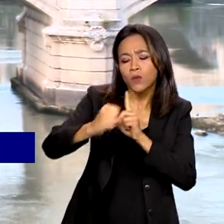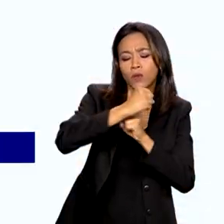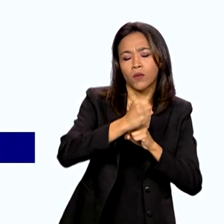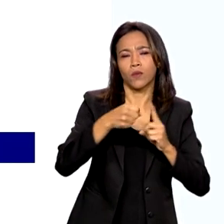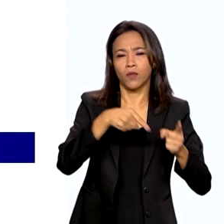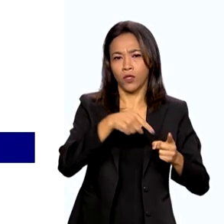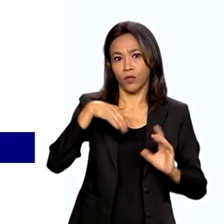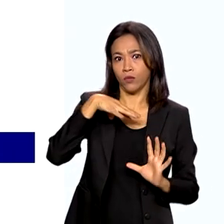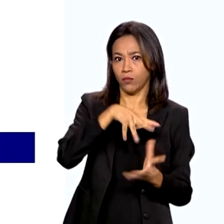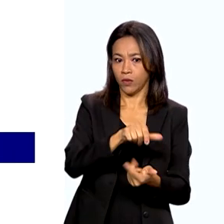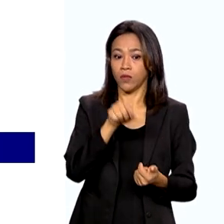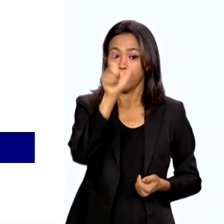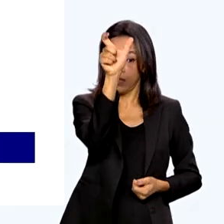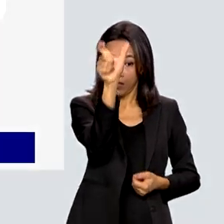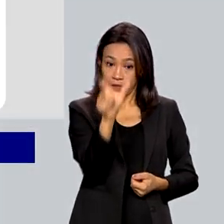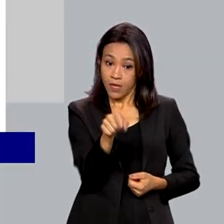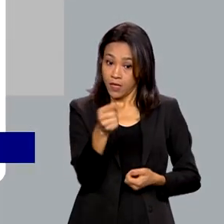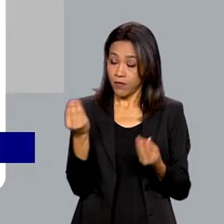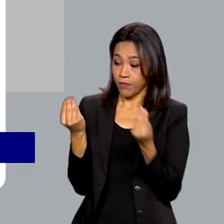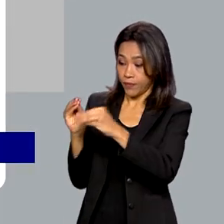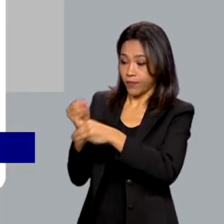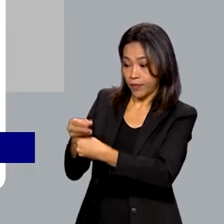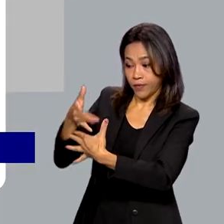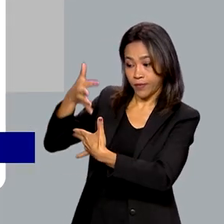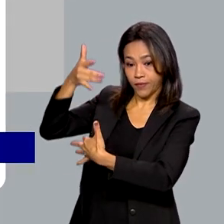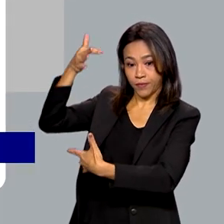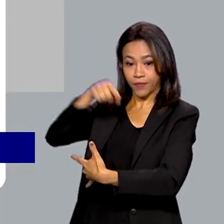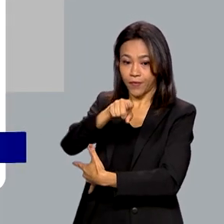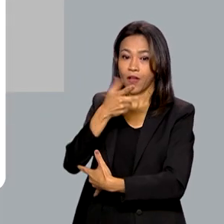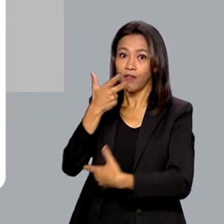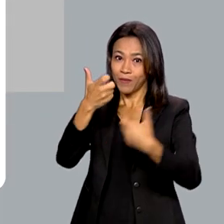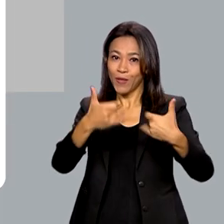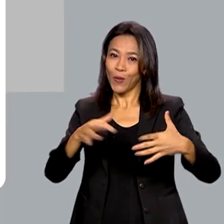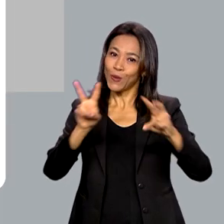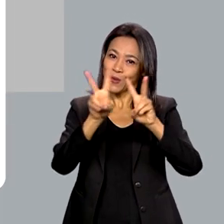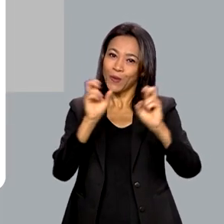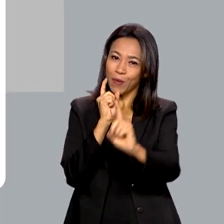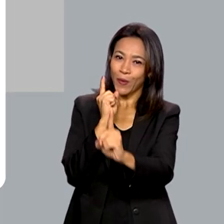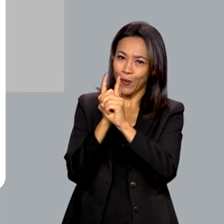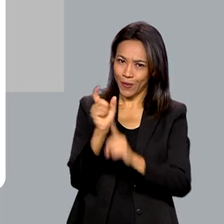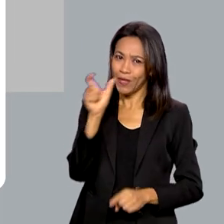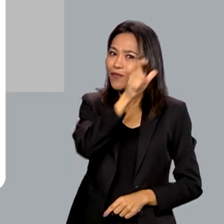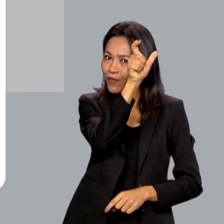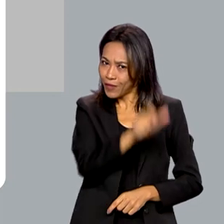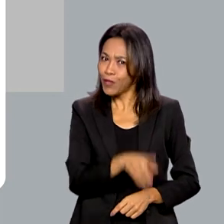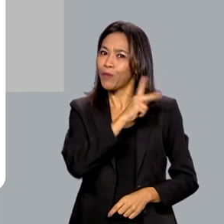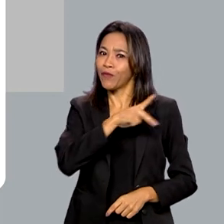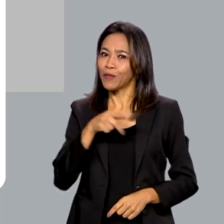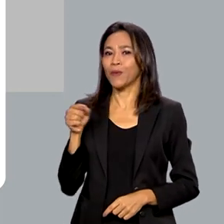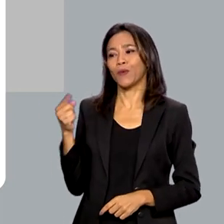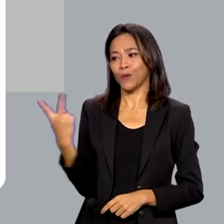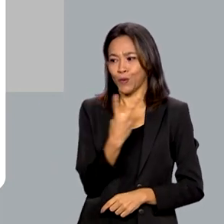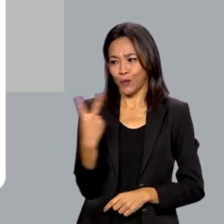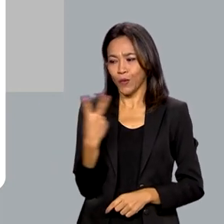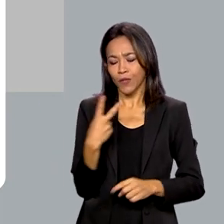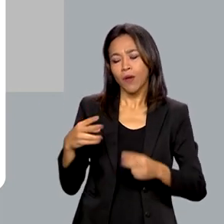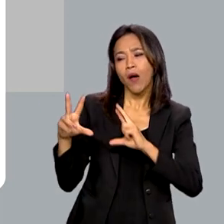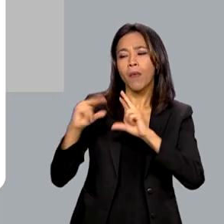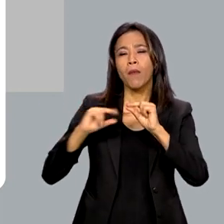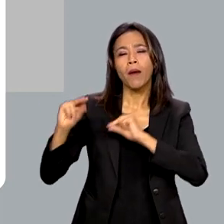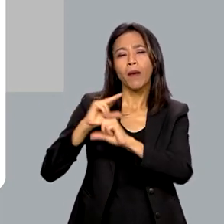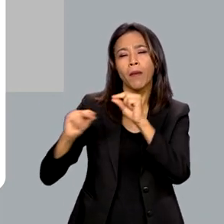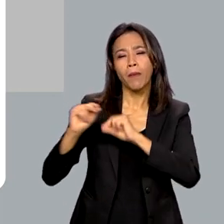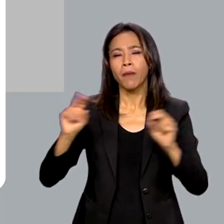sociologia. Em uma rede social, o presidente destacou o encontro e disse que ele e De Masi trataram sobre a